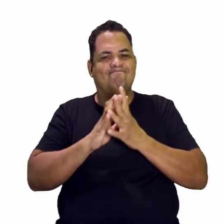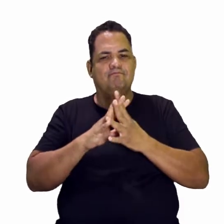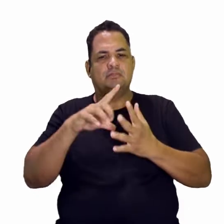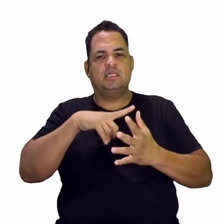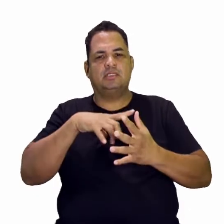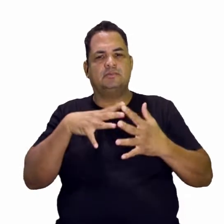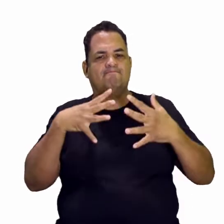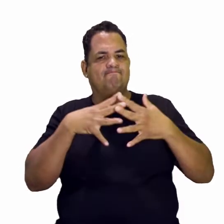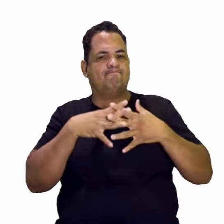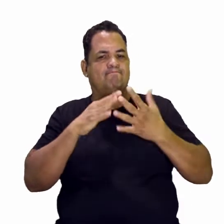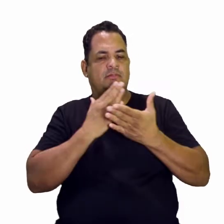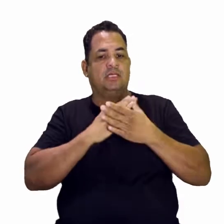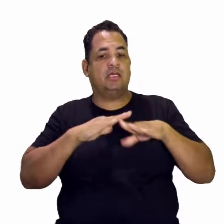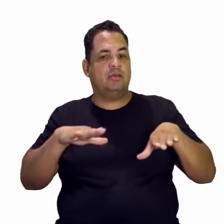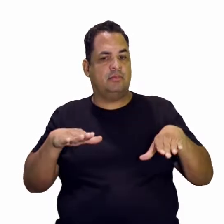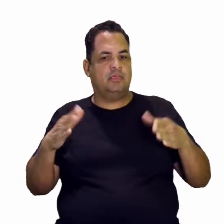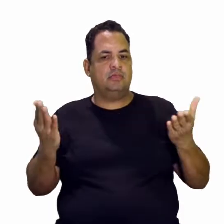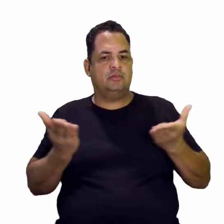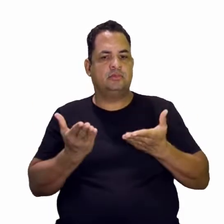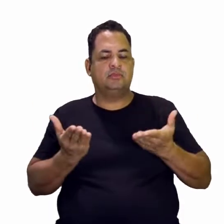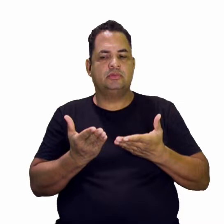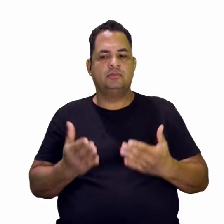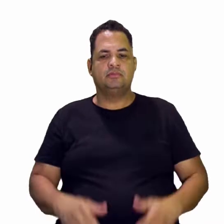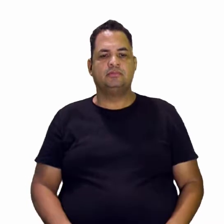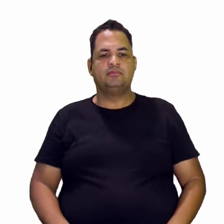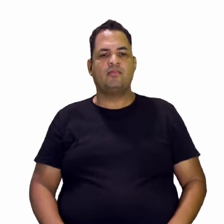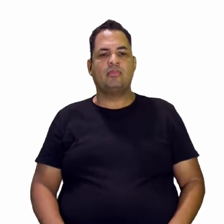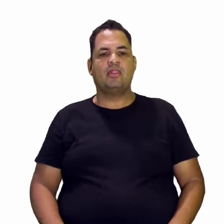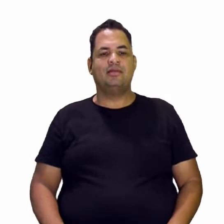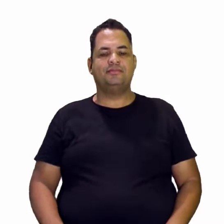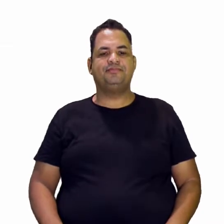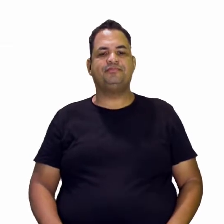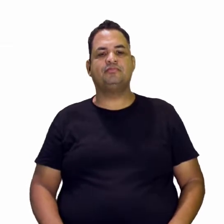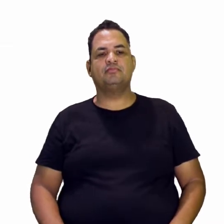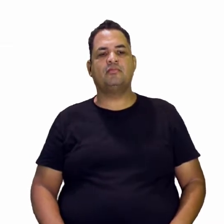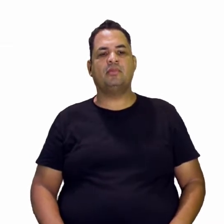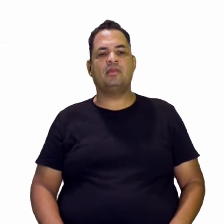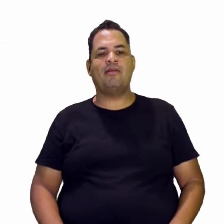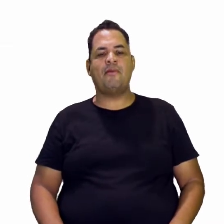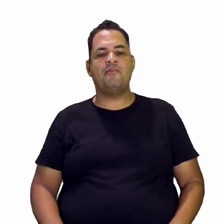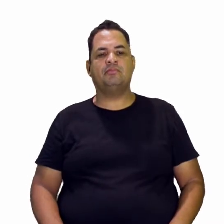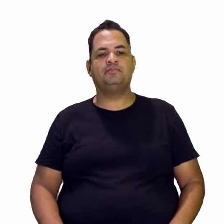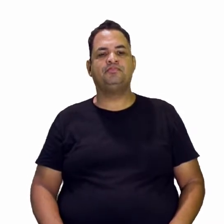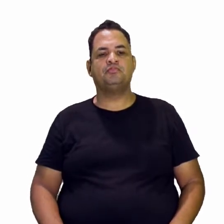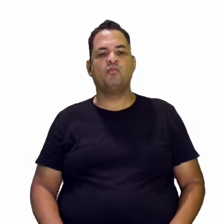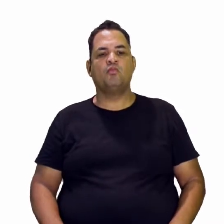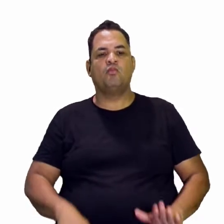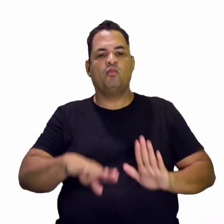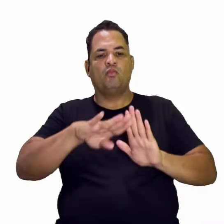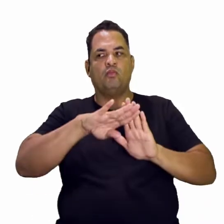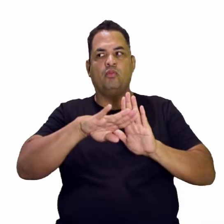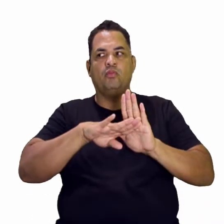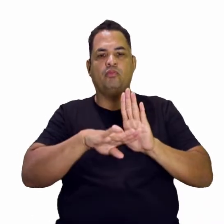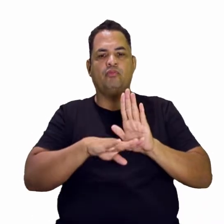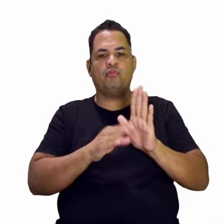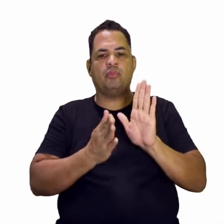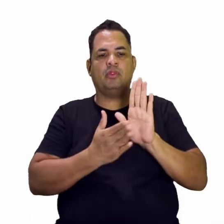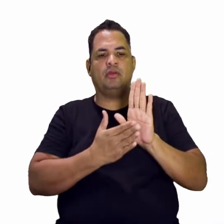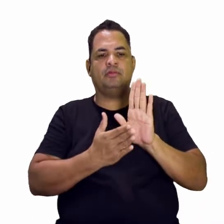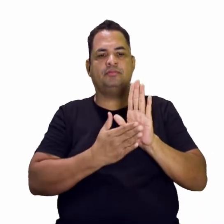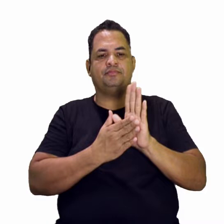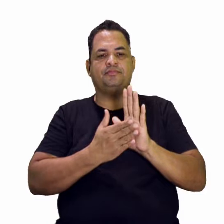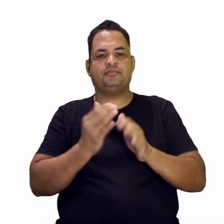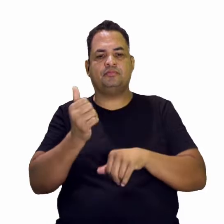essa confusão vai acabar na aula de hoje. Tamo junto? Então, bora lá! Essa classificação foi proposta